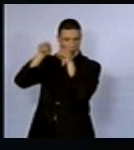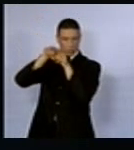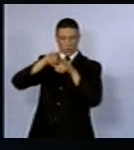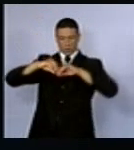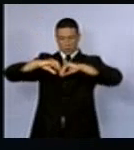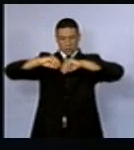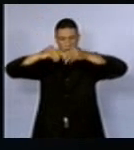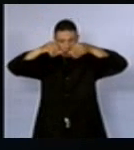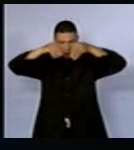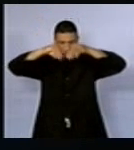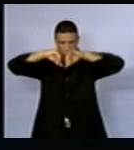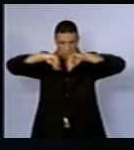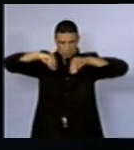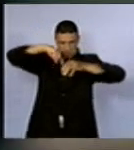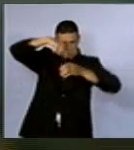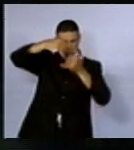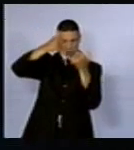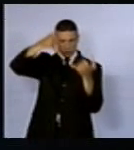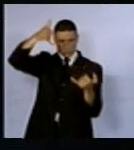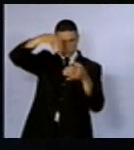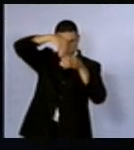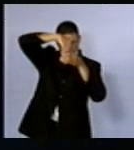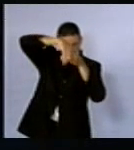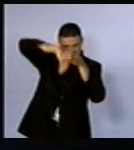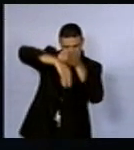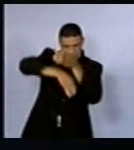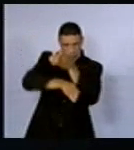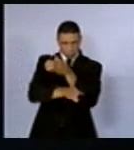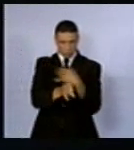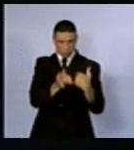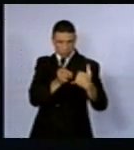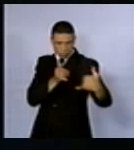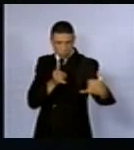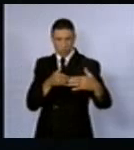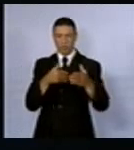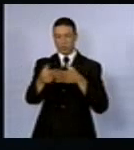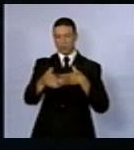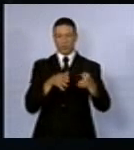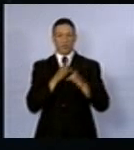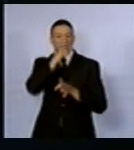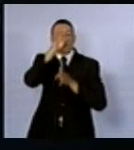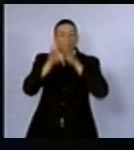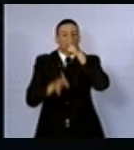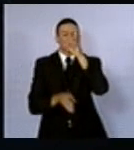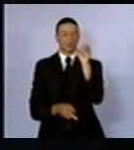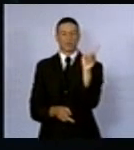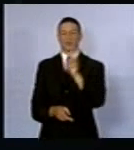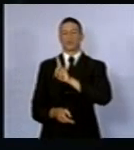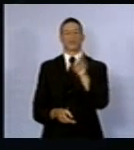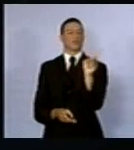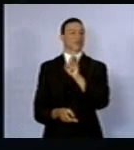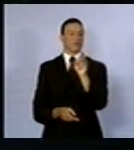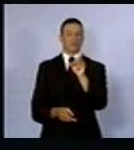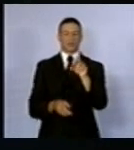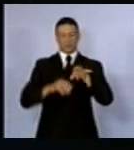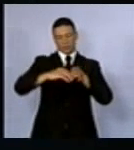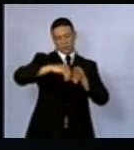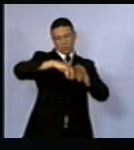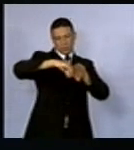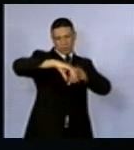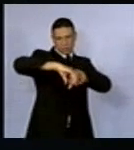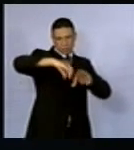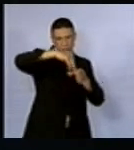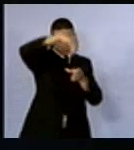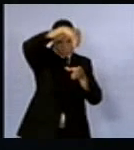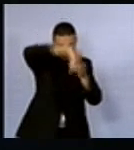transmissão. Enterrar as linhas de transmissão também não é qualquer enterramento. Hoje, as valas de enterramento de linhas de transmissão